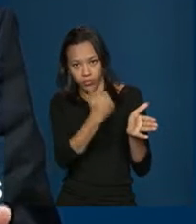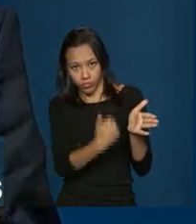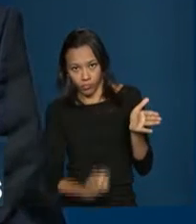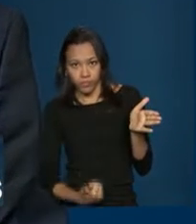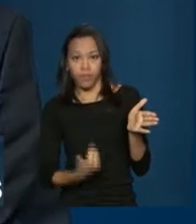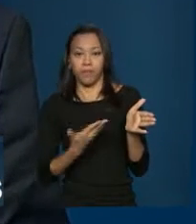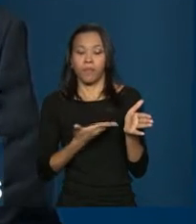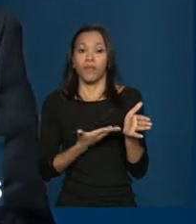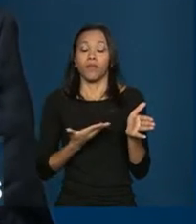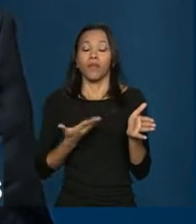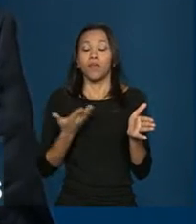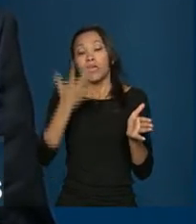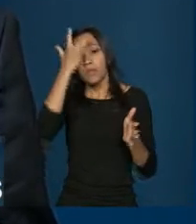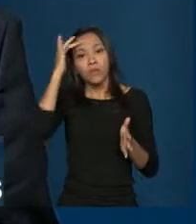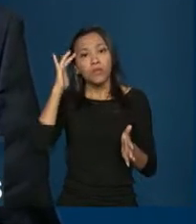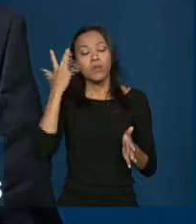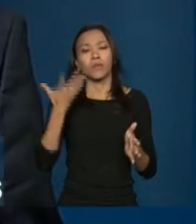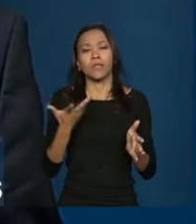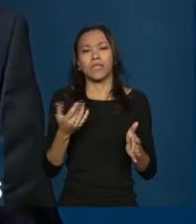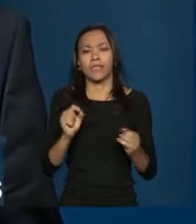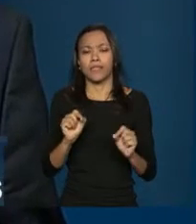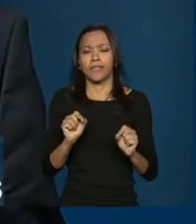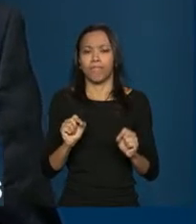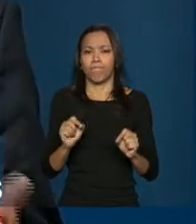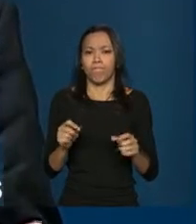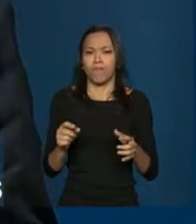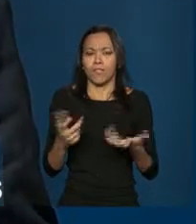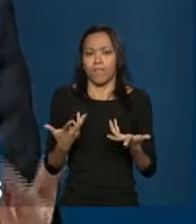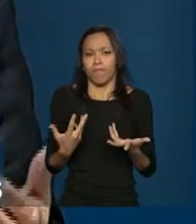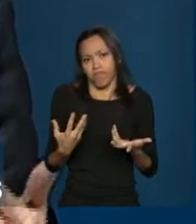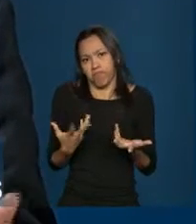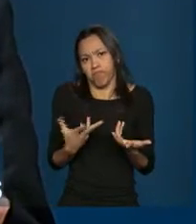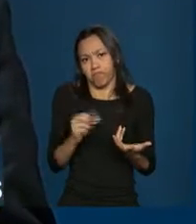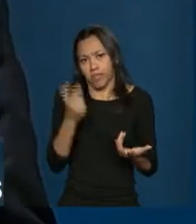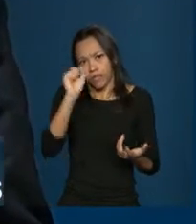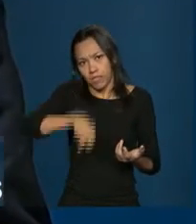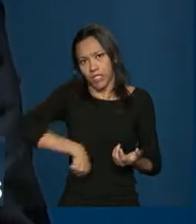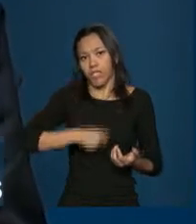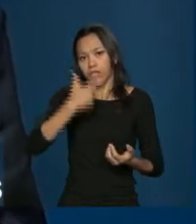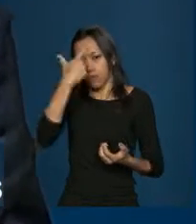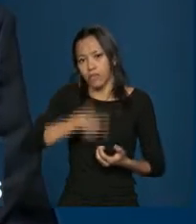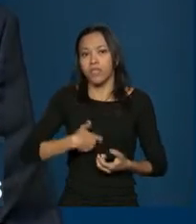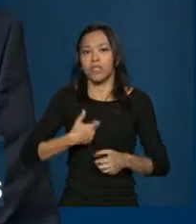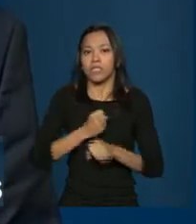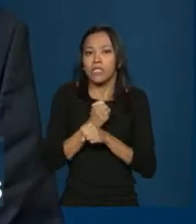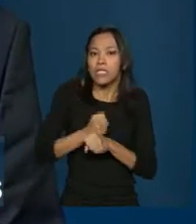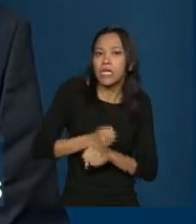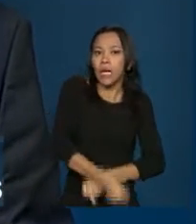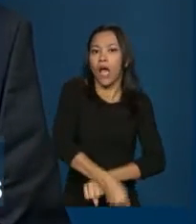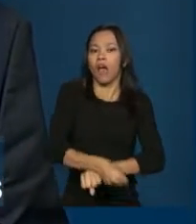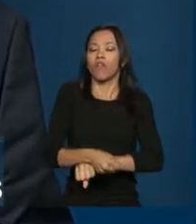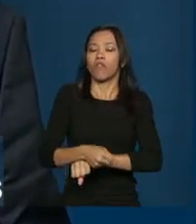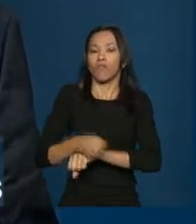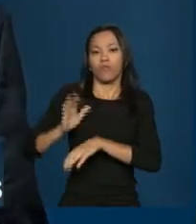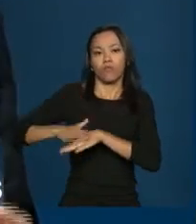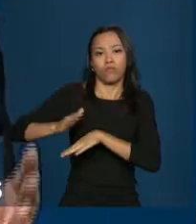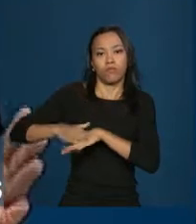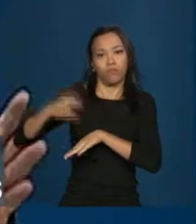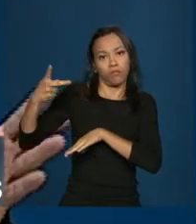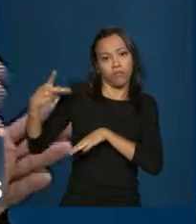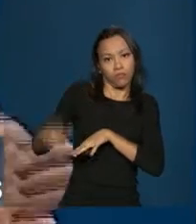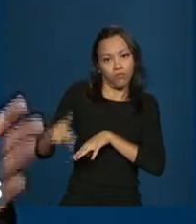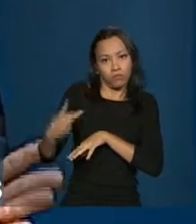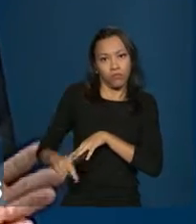relacionadas à submissão da pessoa em condição análoga de escravo, sim, configuraria, no entendimento doutrinário e